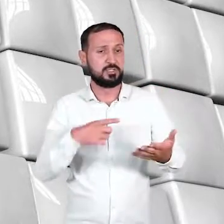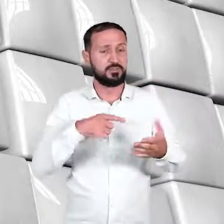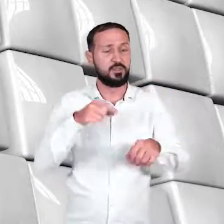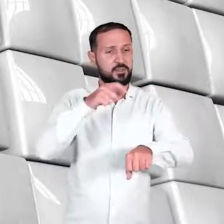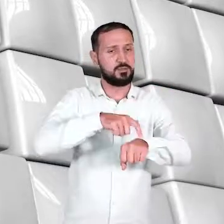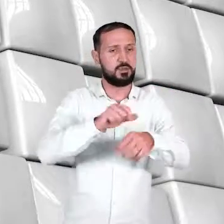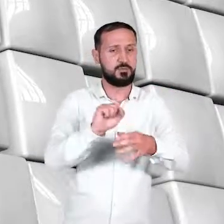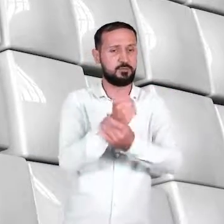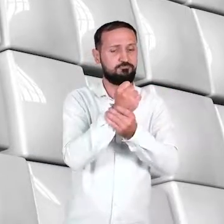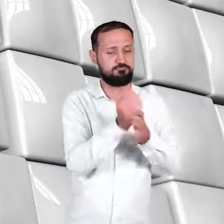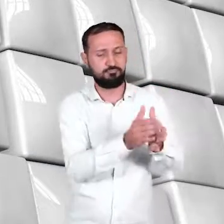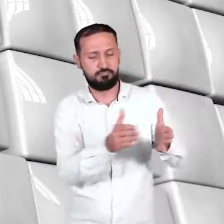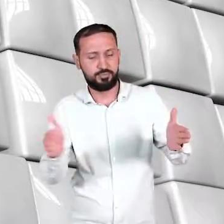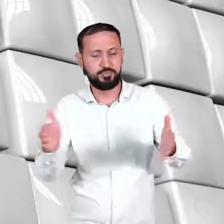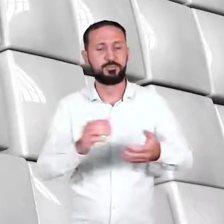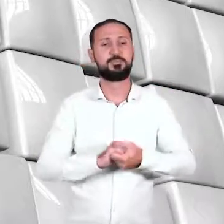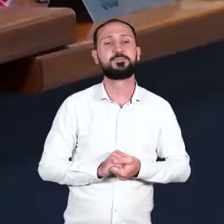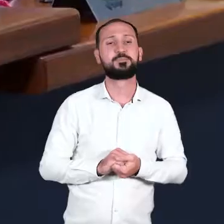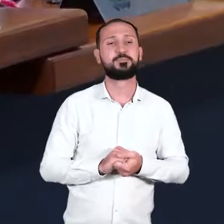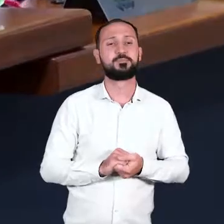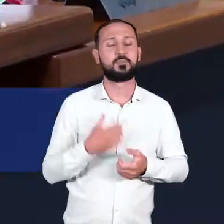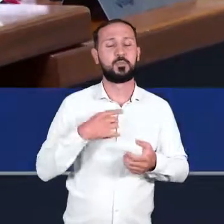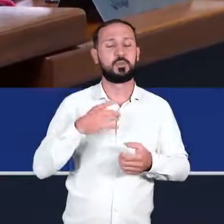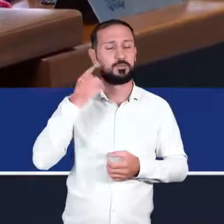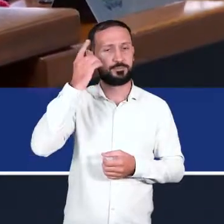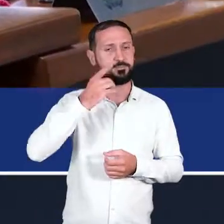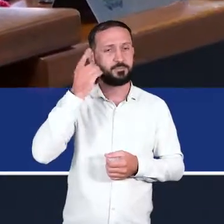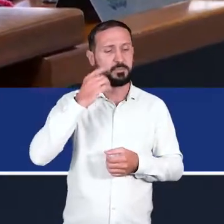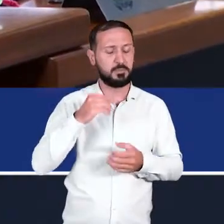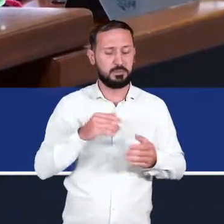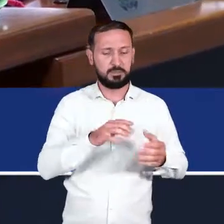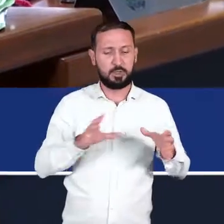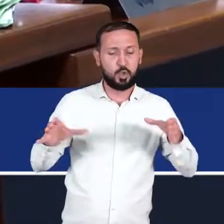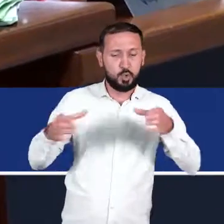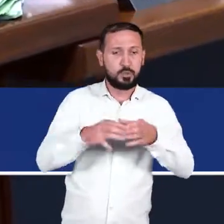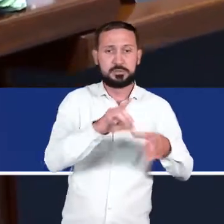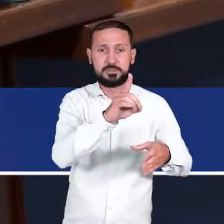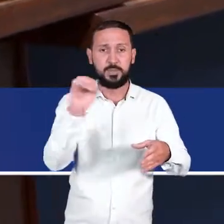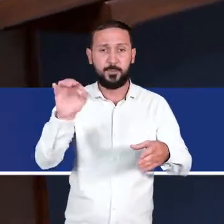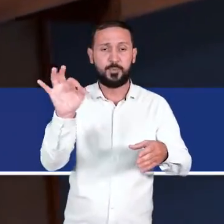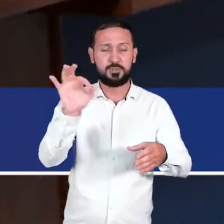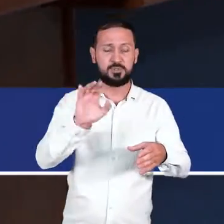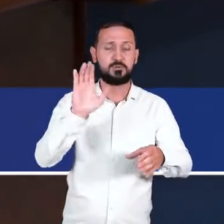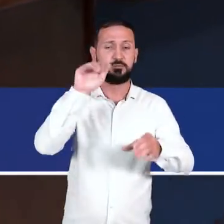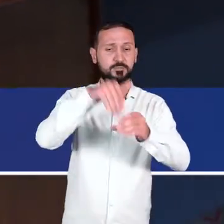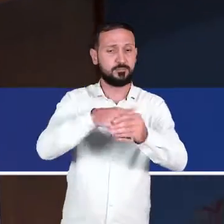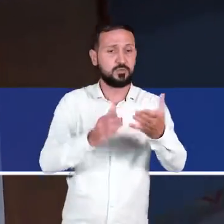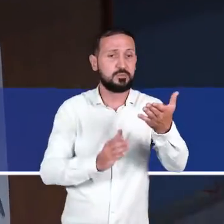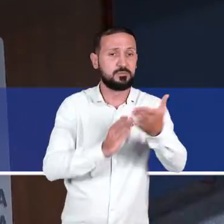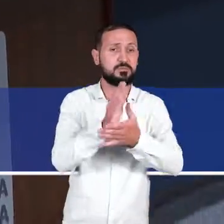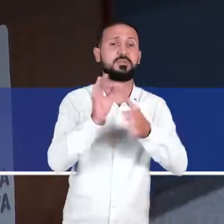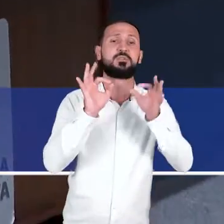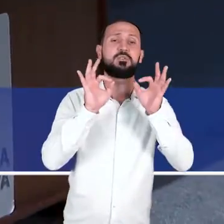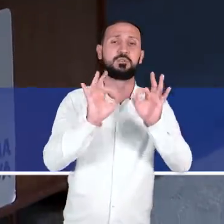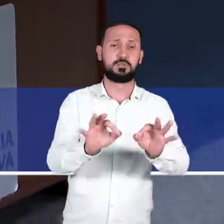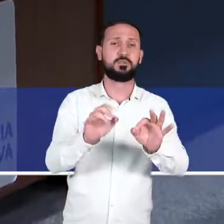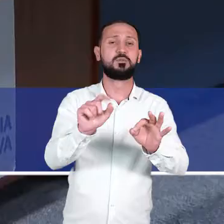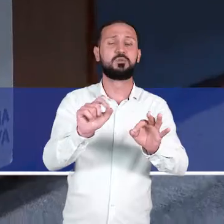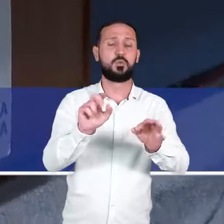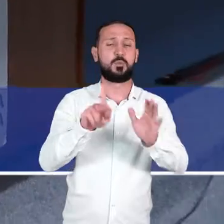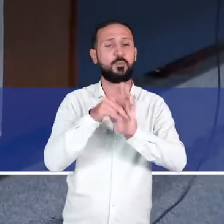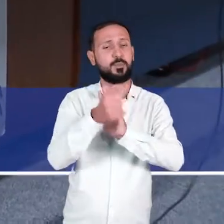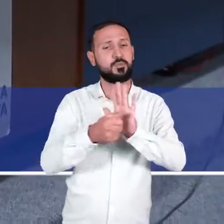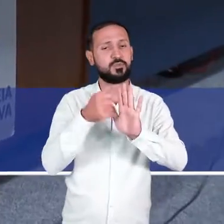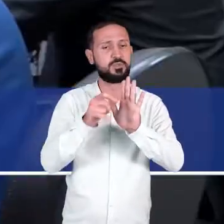mesmo durante o período de garantia. Os deputados foram unânimes ao decidirem pelo parecer favorável